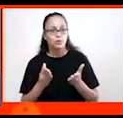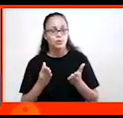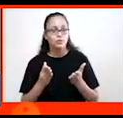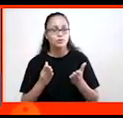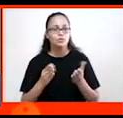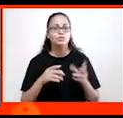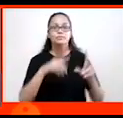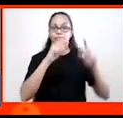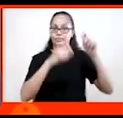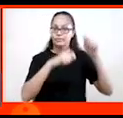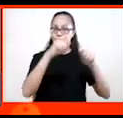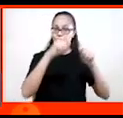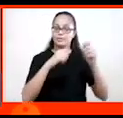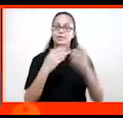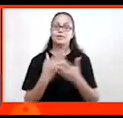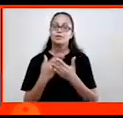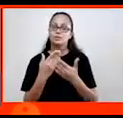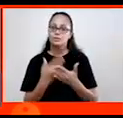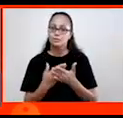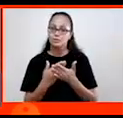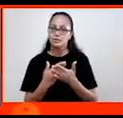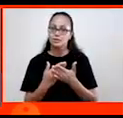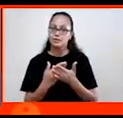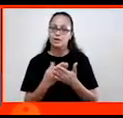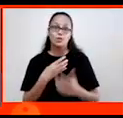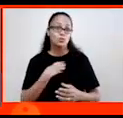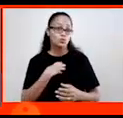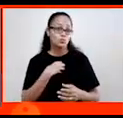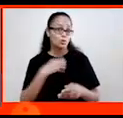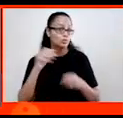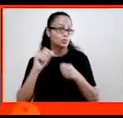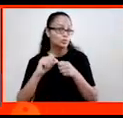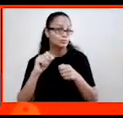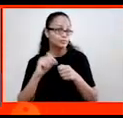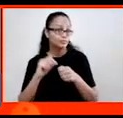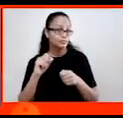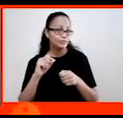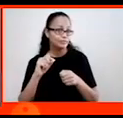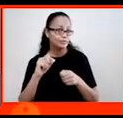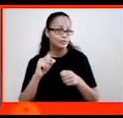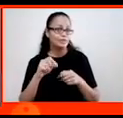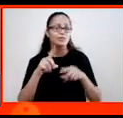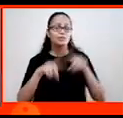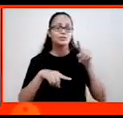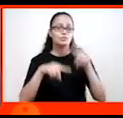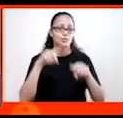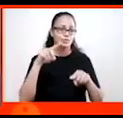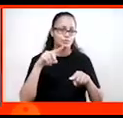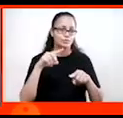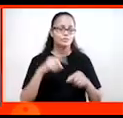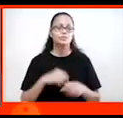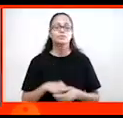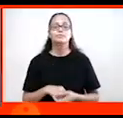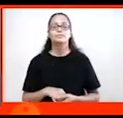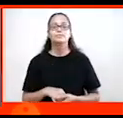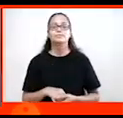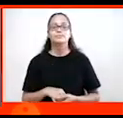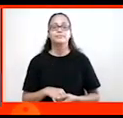industrialização. Vamos estudar os modos de produção, a fabricação dos produtos, É sobre